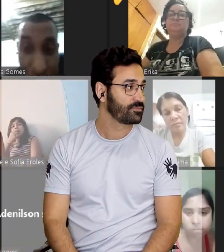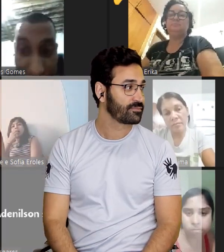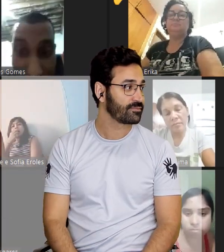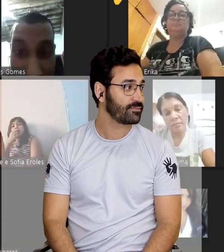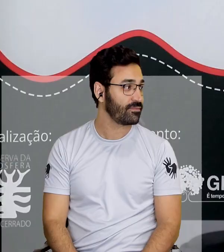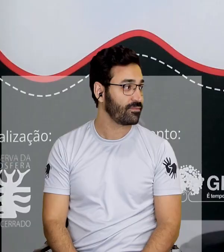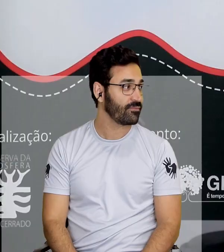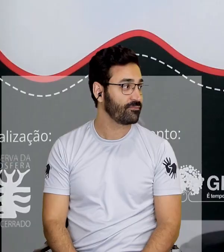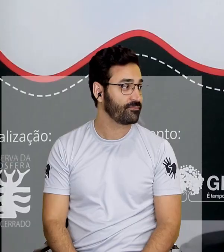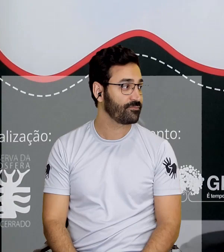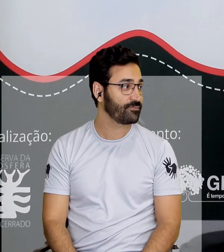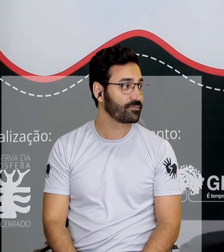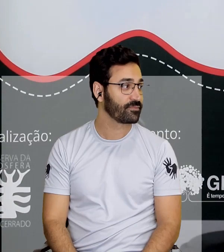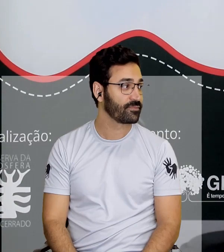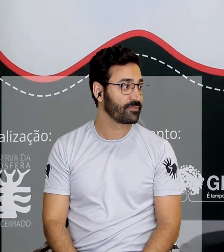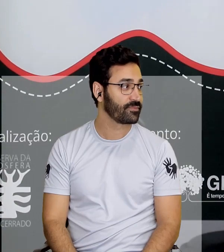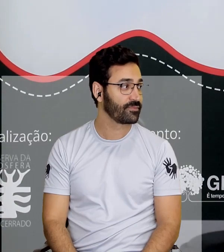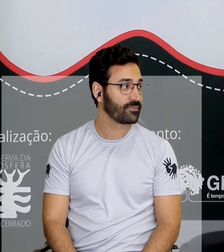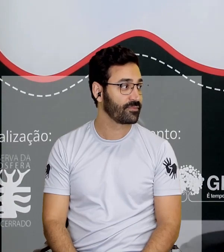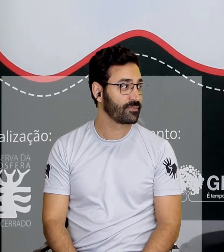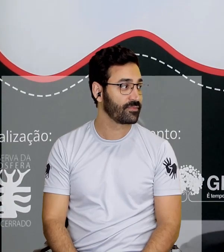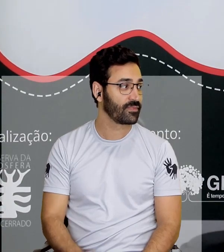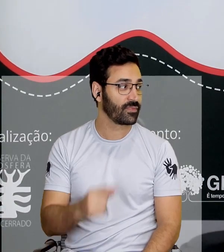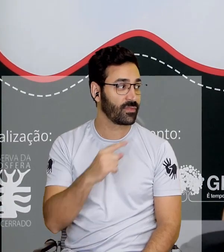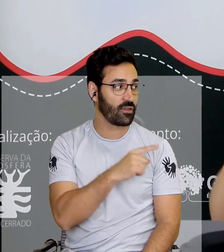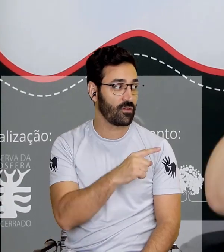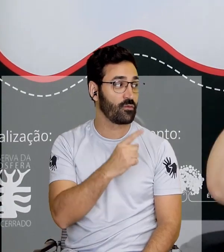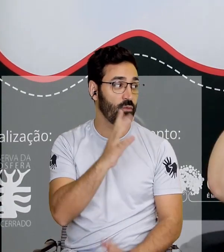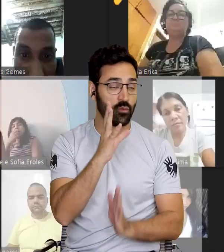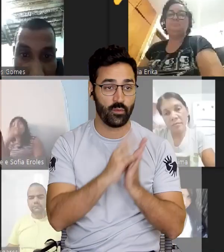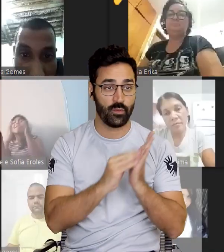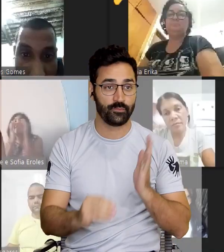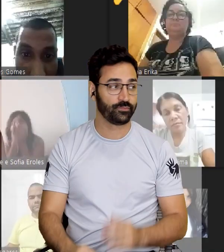Não? Eu vou repetir o que ele falou.